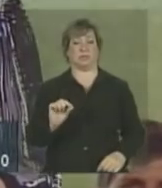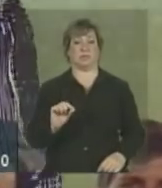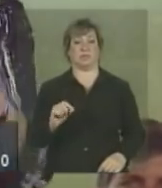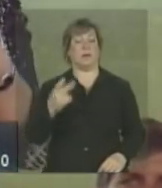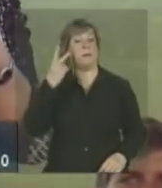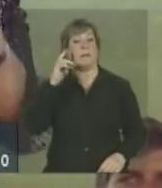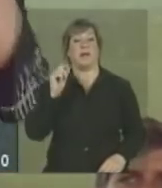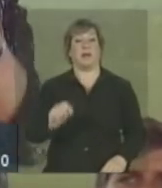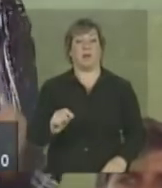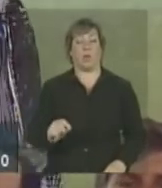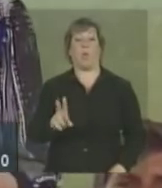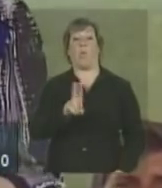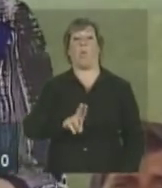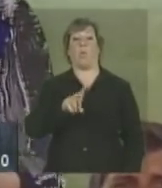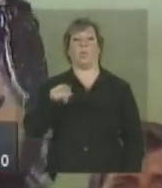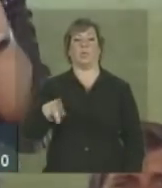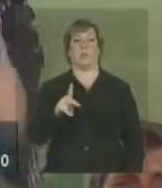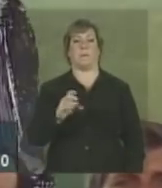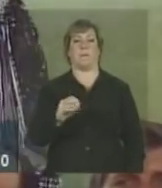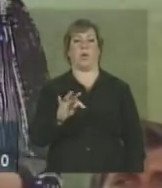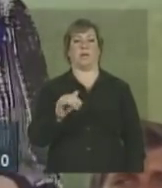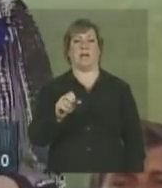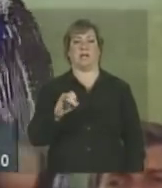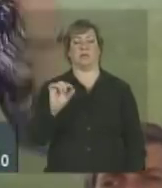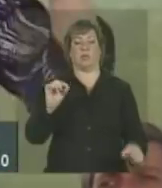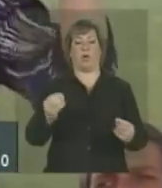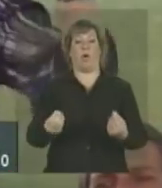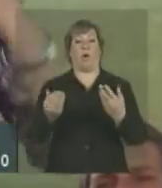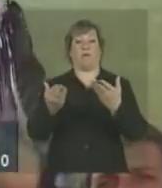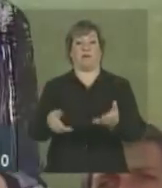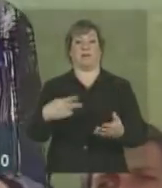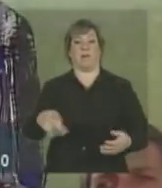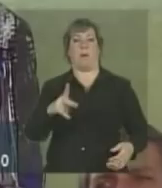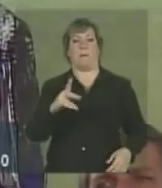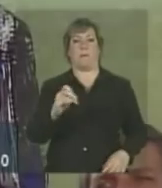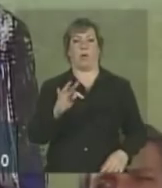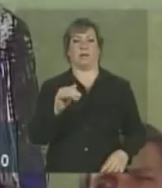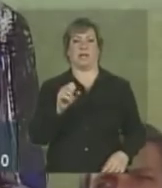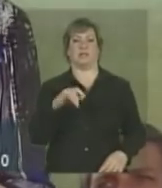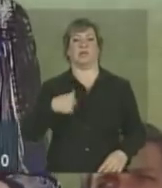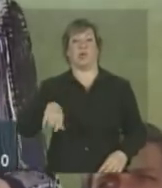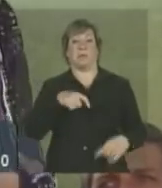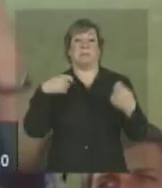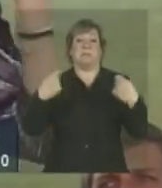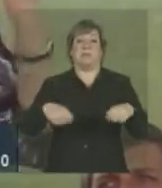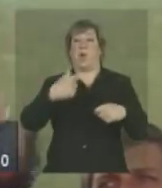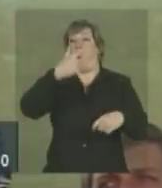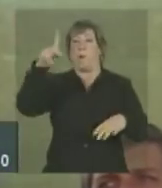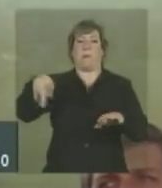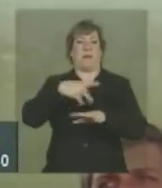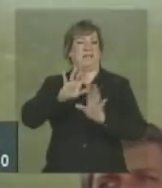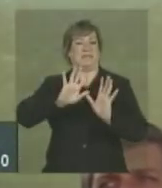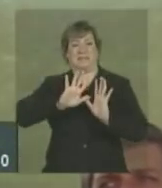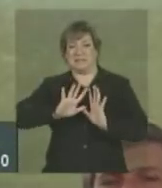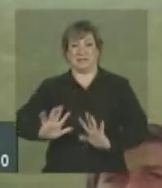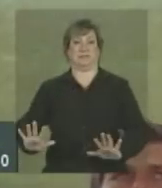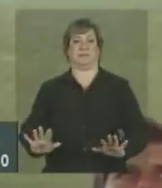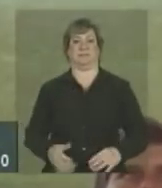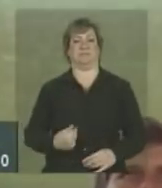para o uso do potássio, para a oferta do potássio de países do